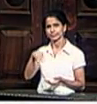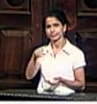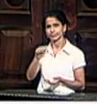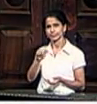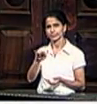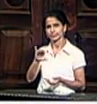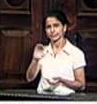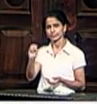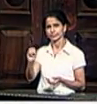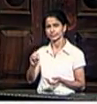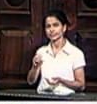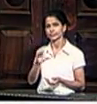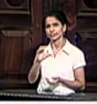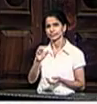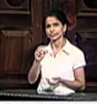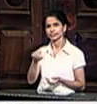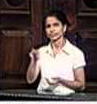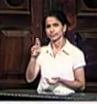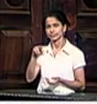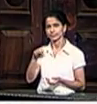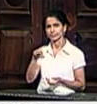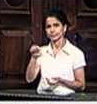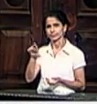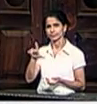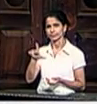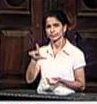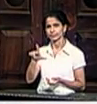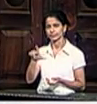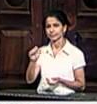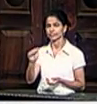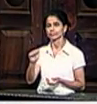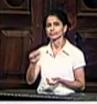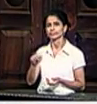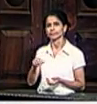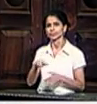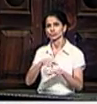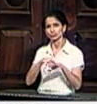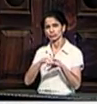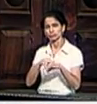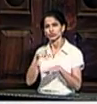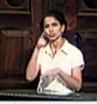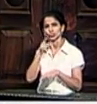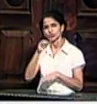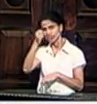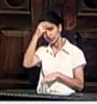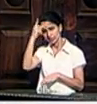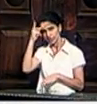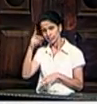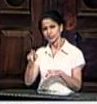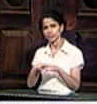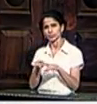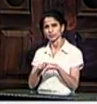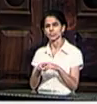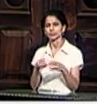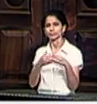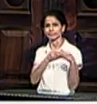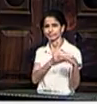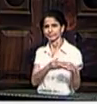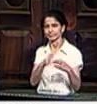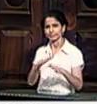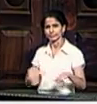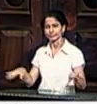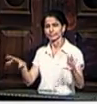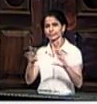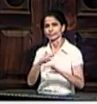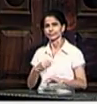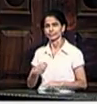Canella pela sua vitória no município de Belfor Roxo. Quero cumprimentar todos os meus companheiros aqui presentes nesse plenário,